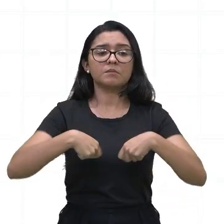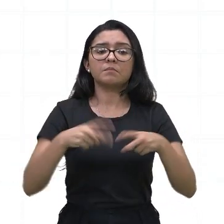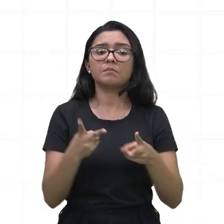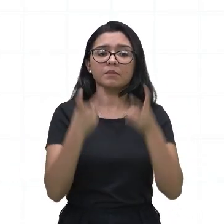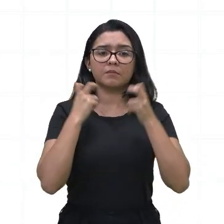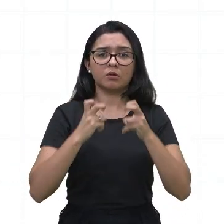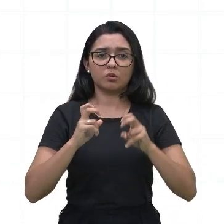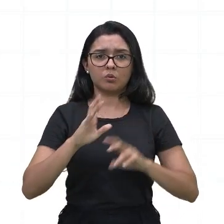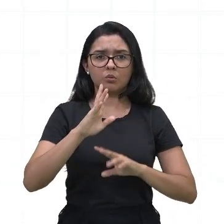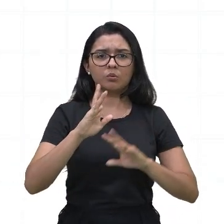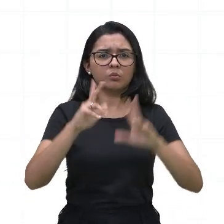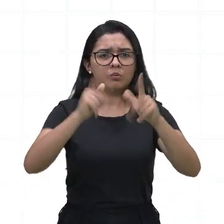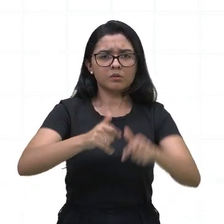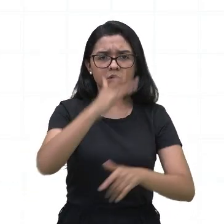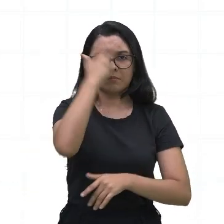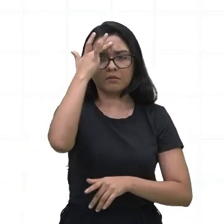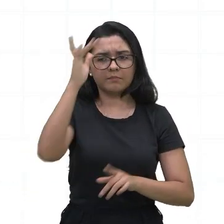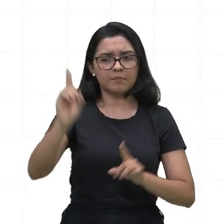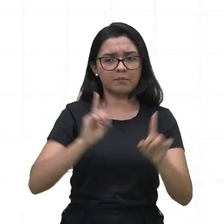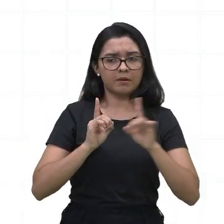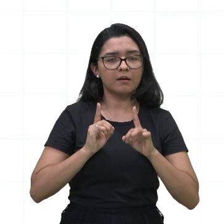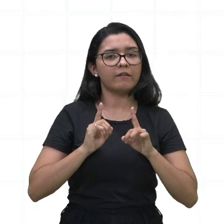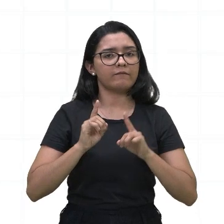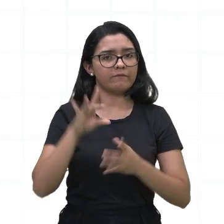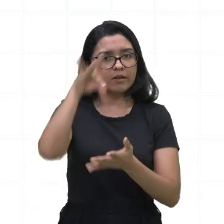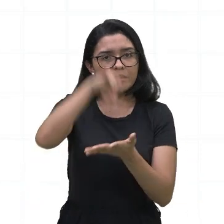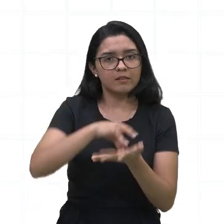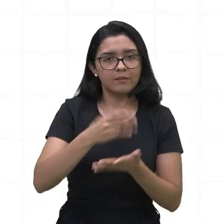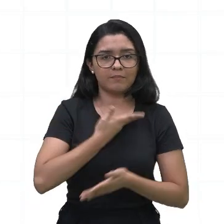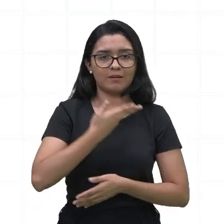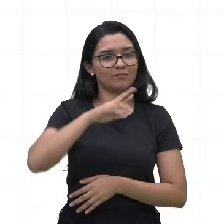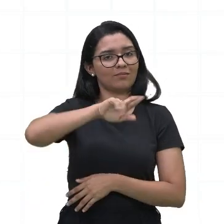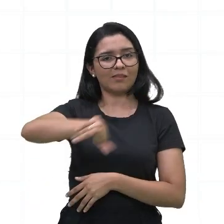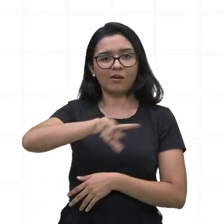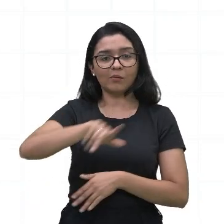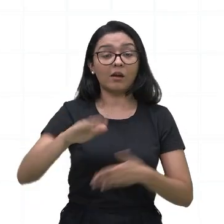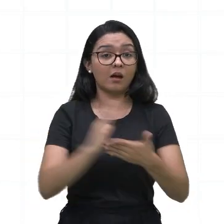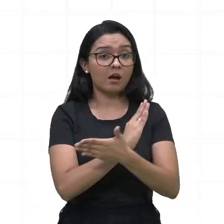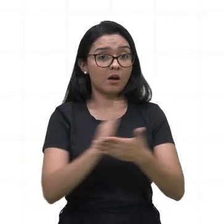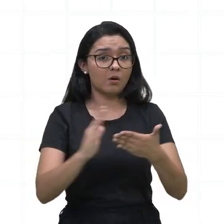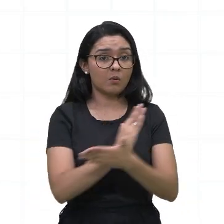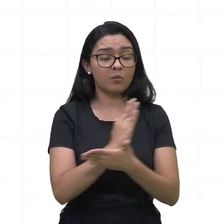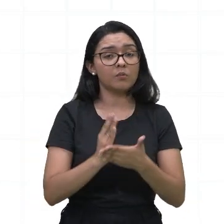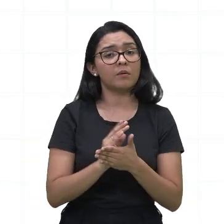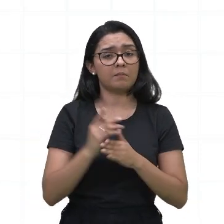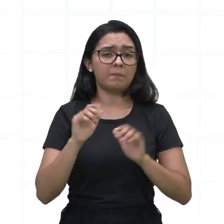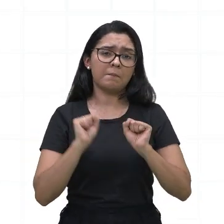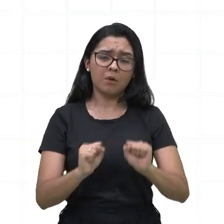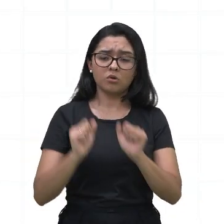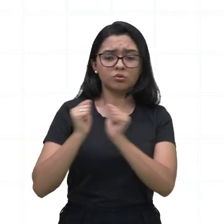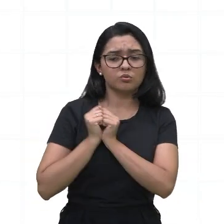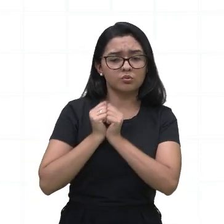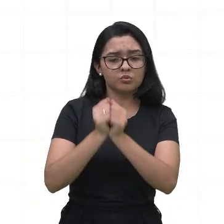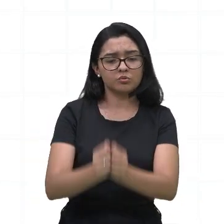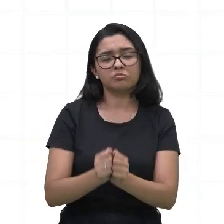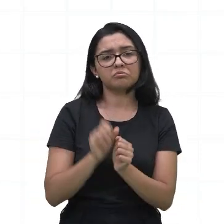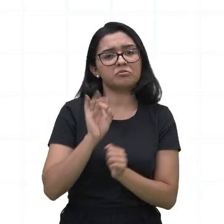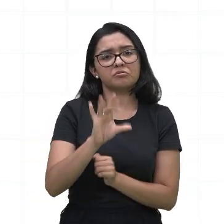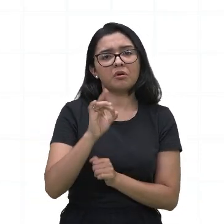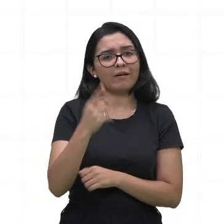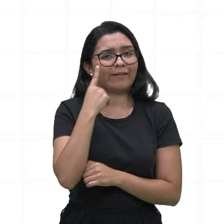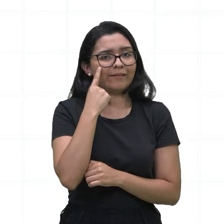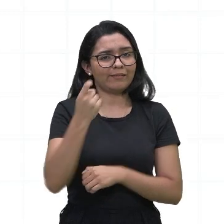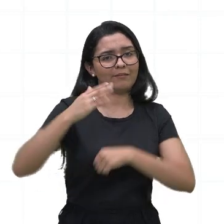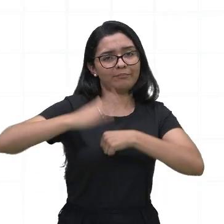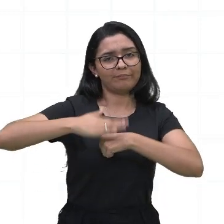que se aproximam de nós são verdadeiros amigos. Alguns podem estar ao nosso lado apenas por conveniência ou